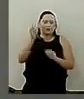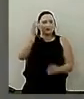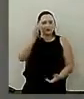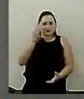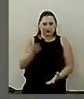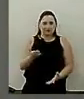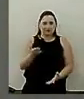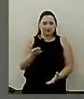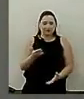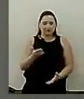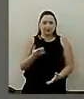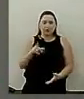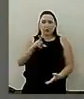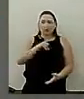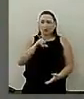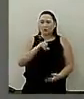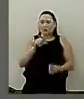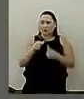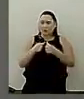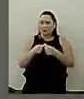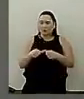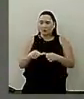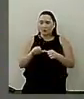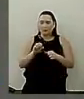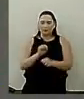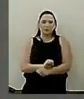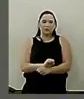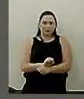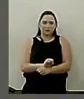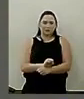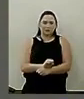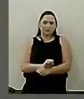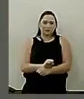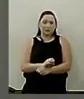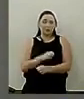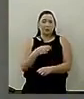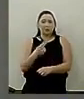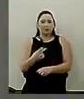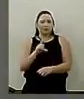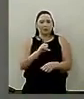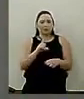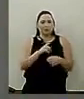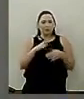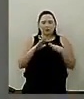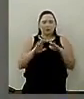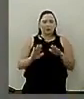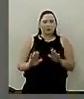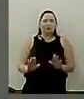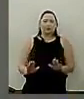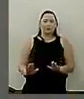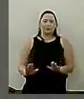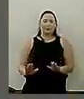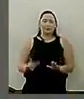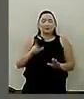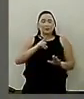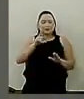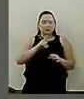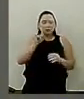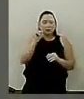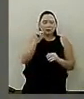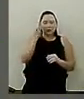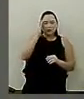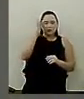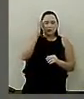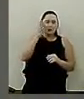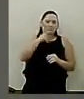ficar feito uma barata tonta sem saber o que fazer e para onde ir? Ou você vai manter a calma e saber que o